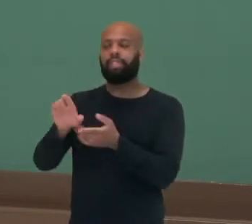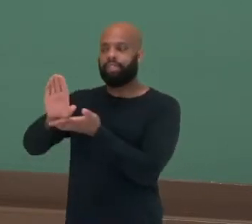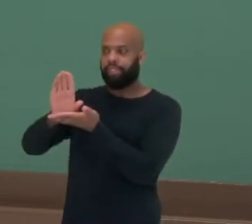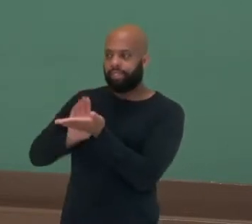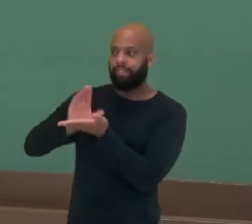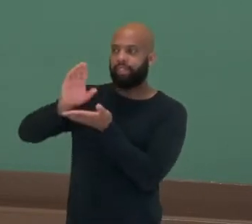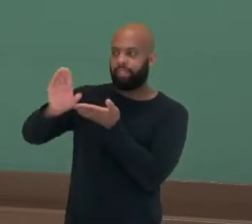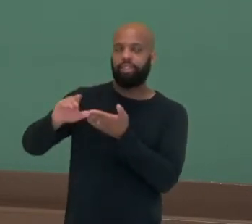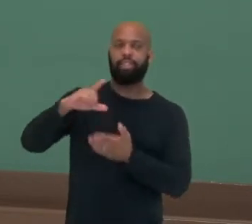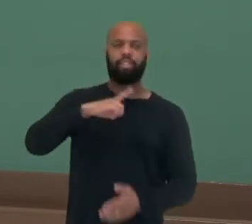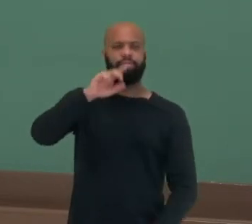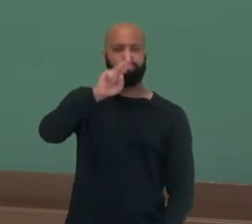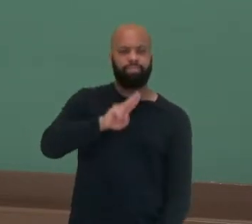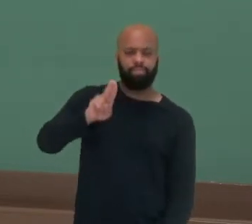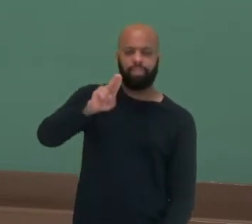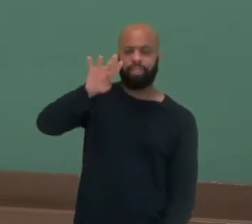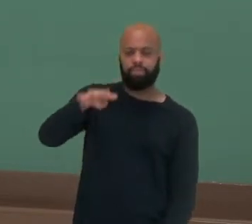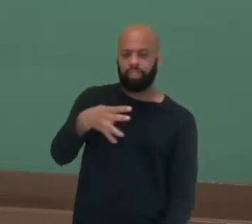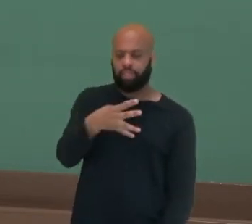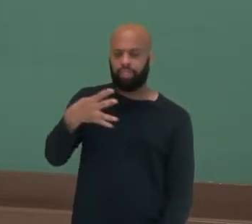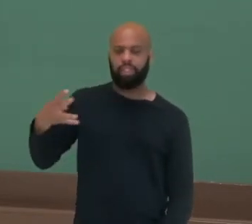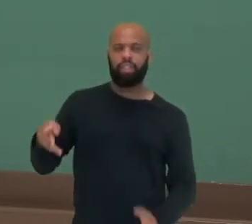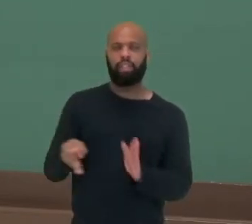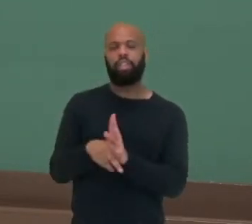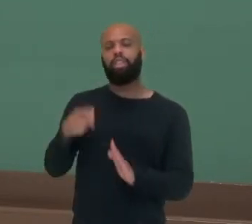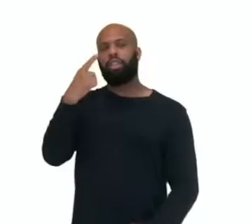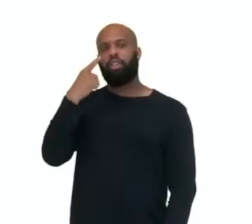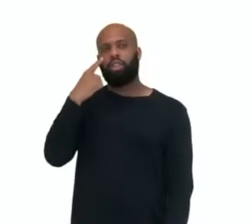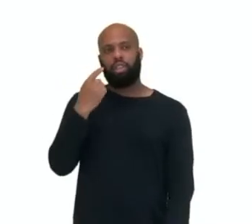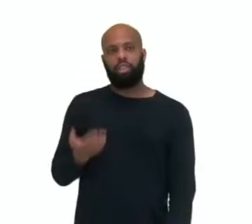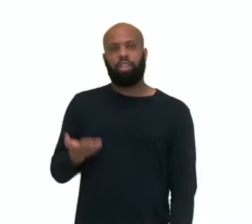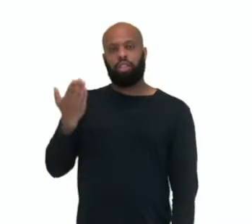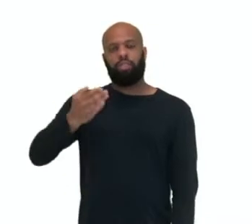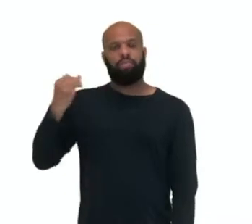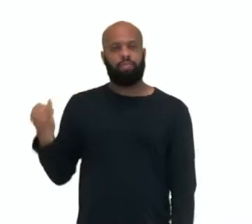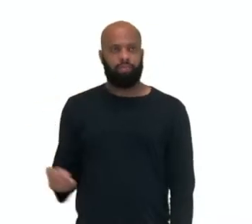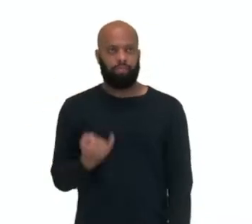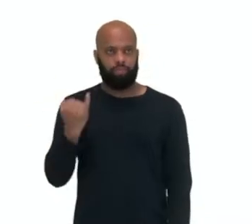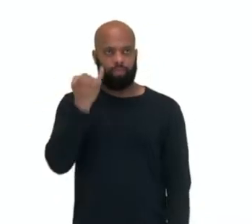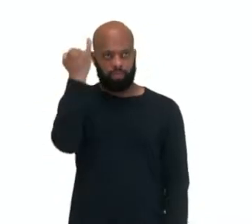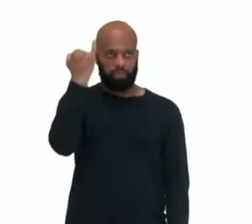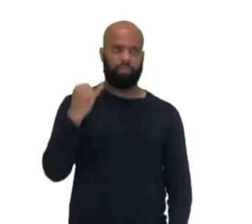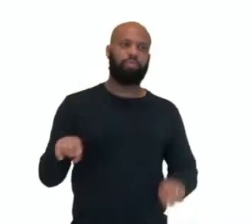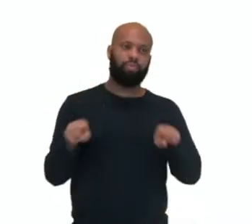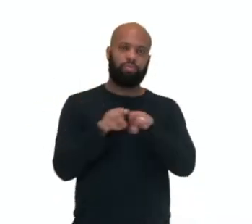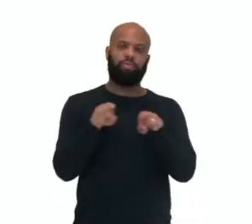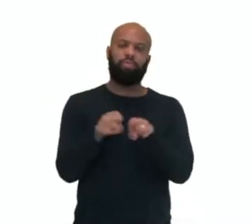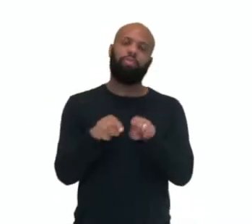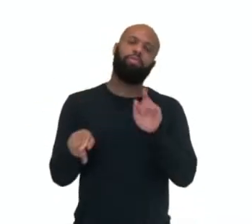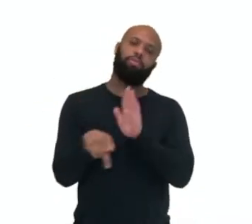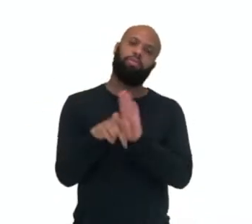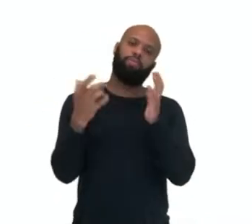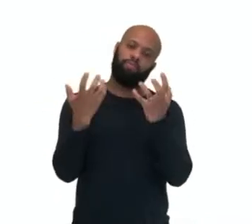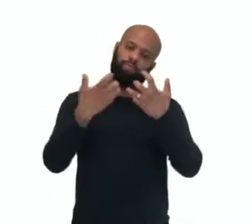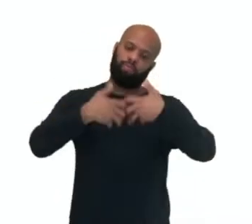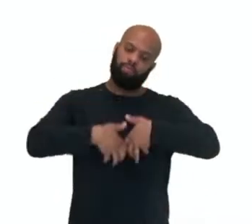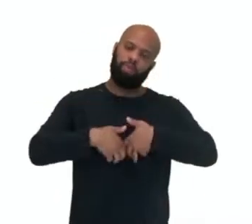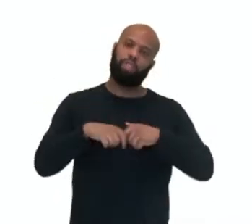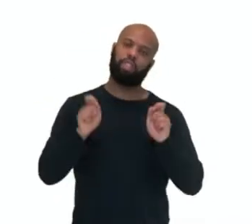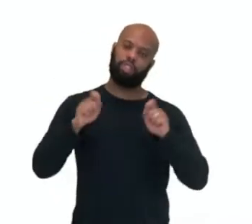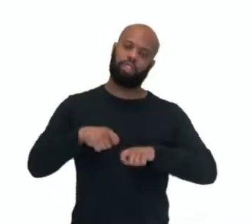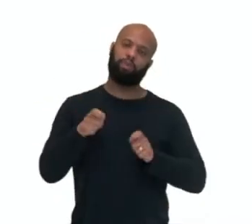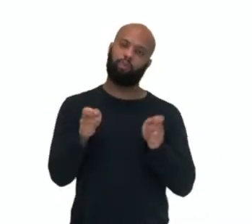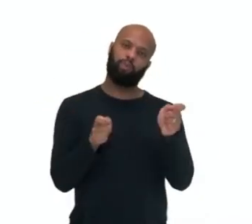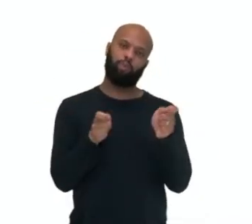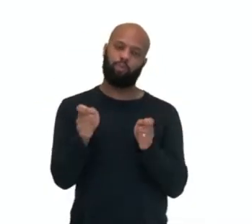planilha eletrônica para conferência de pontos são relevantes para o funcionamento. Você pode fazer o controle até